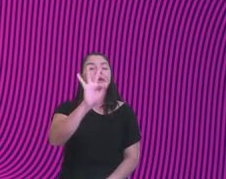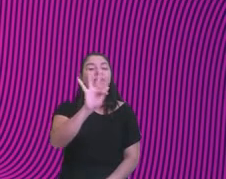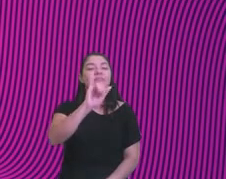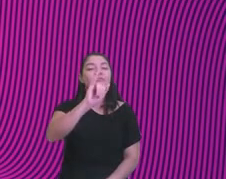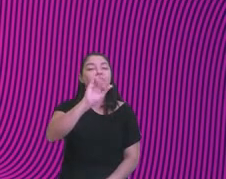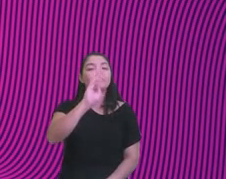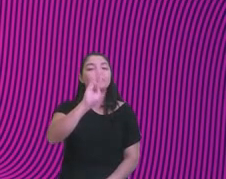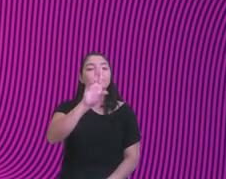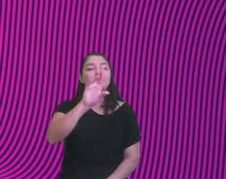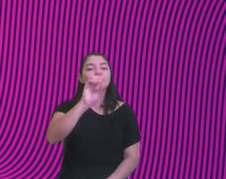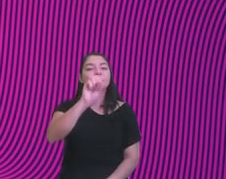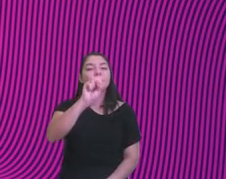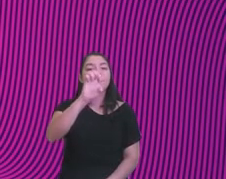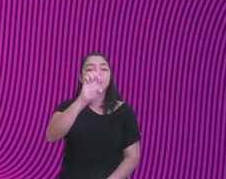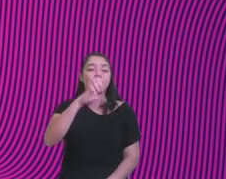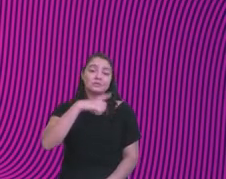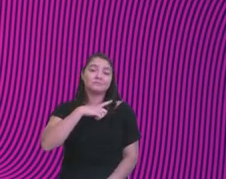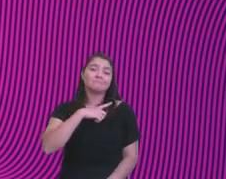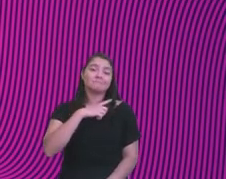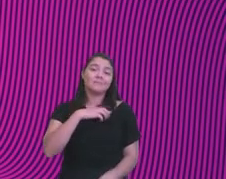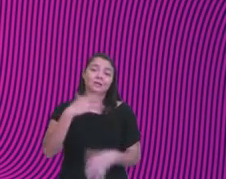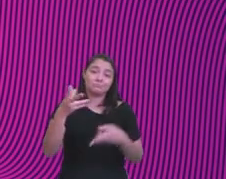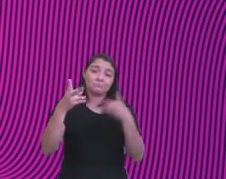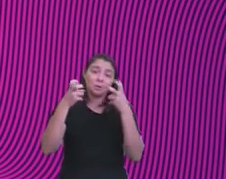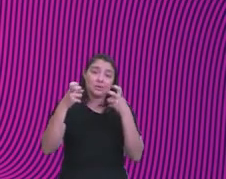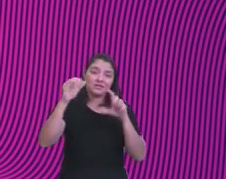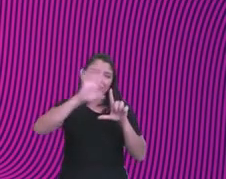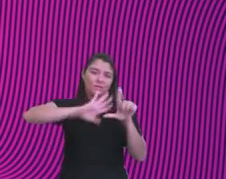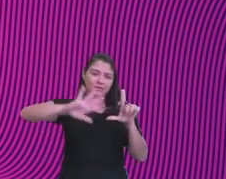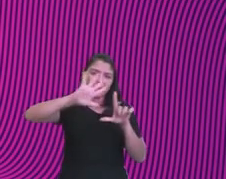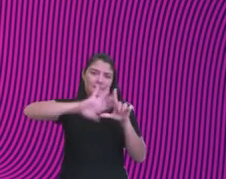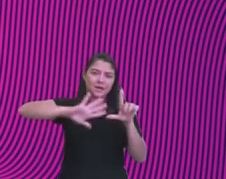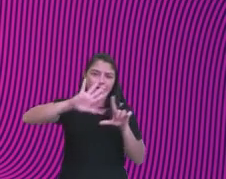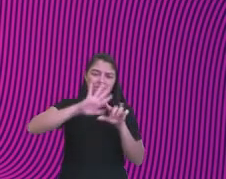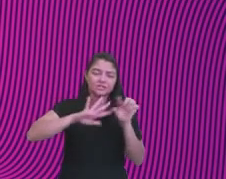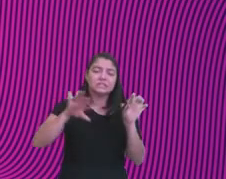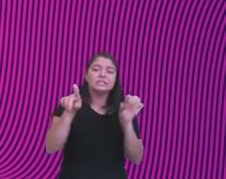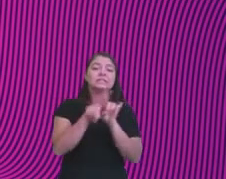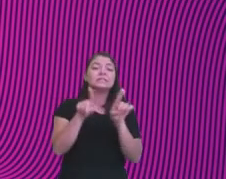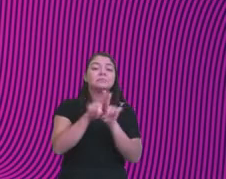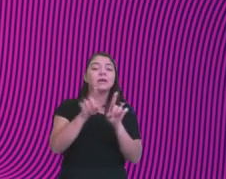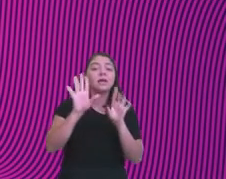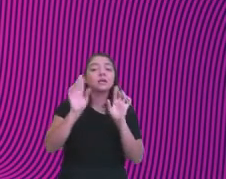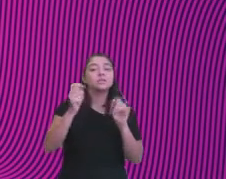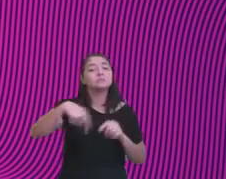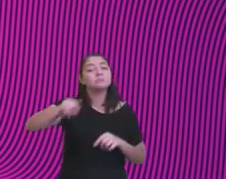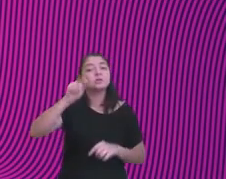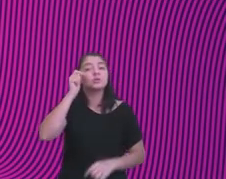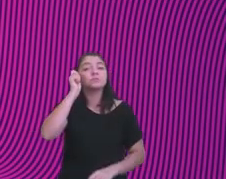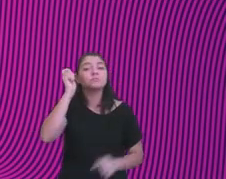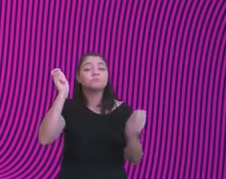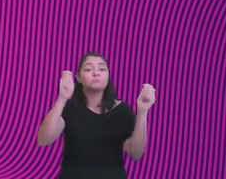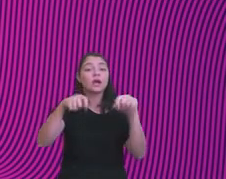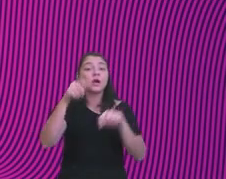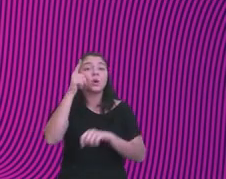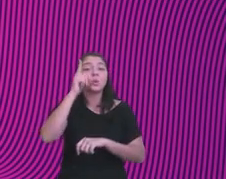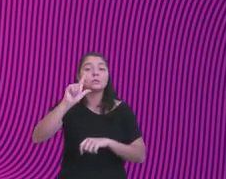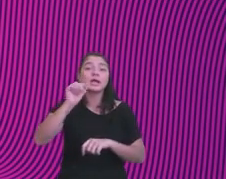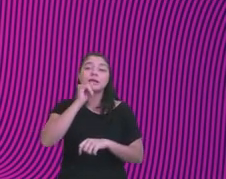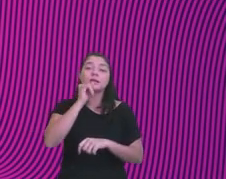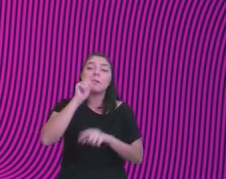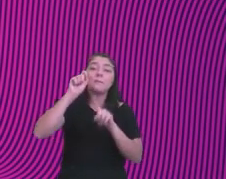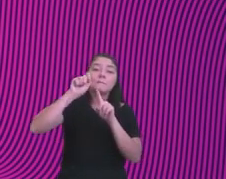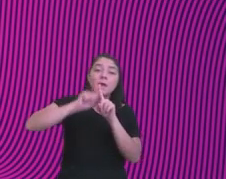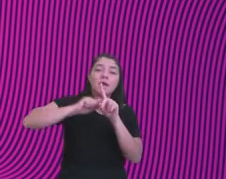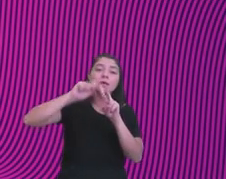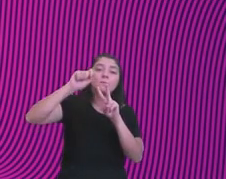né? Tumores de reto baixo, inferior, que você toca, você consegue fazer um acompanhamento a cada 2 meses ou